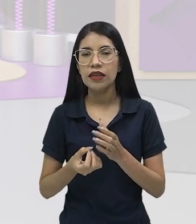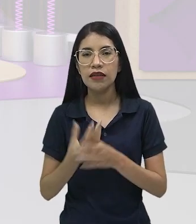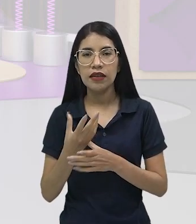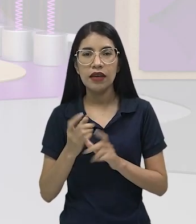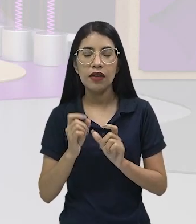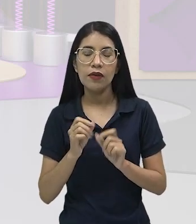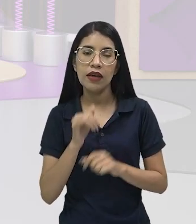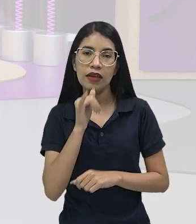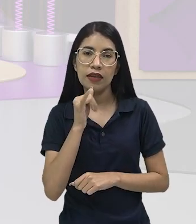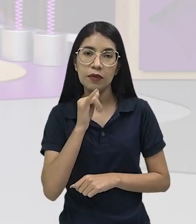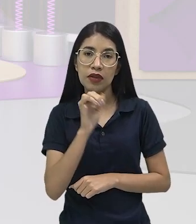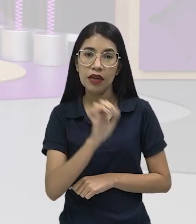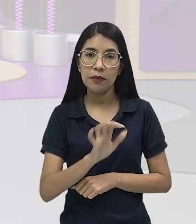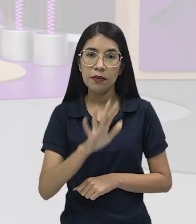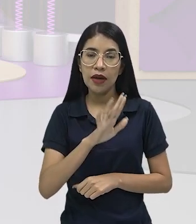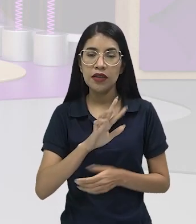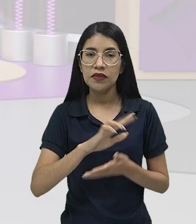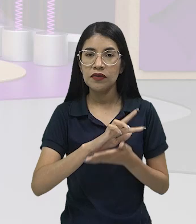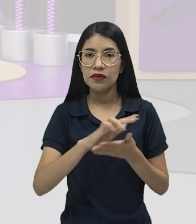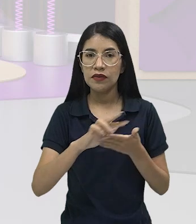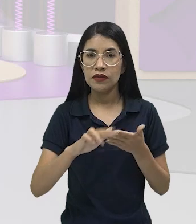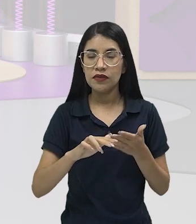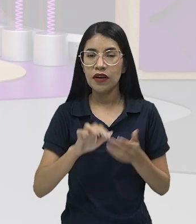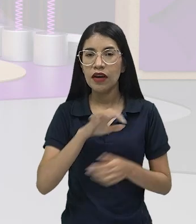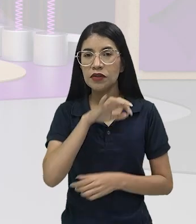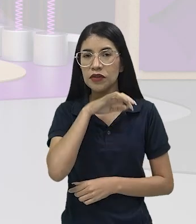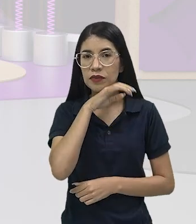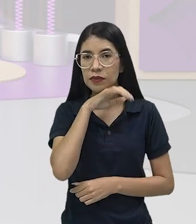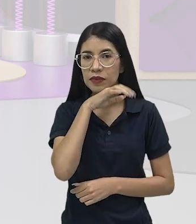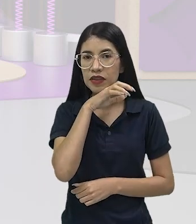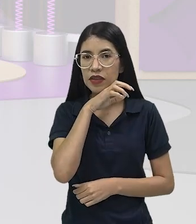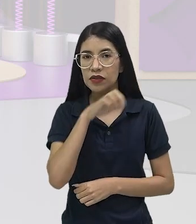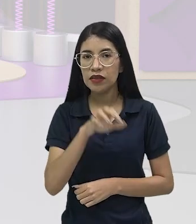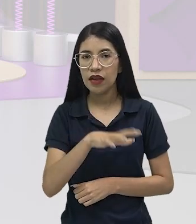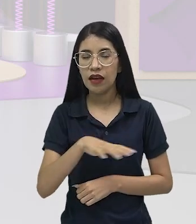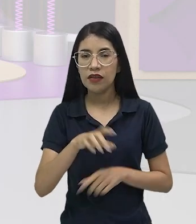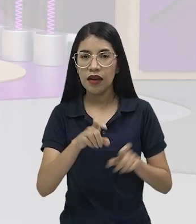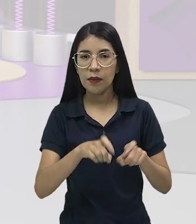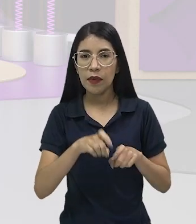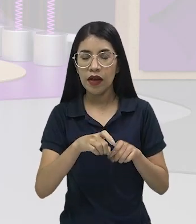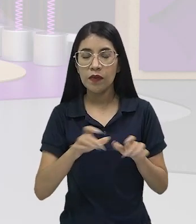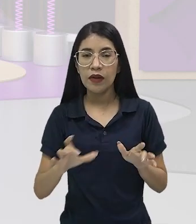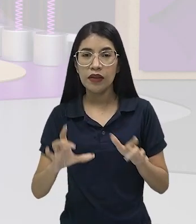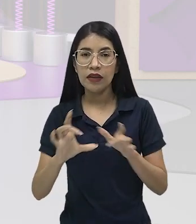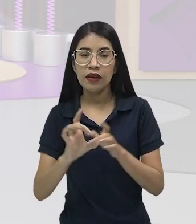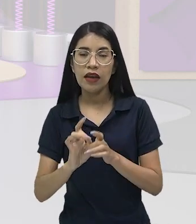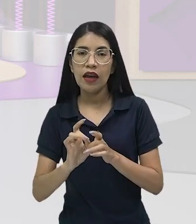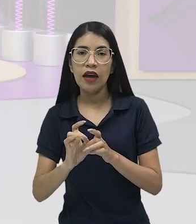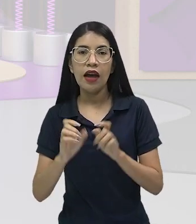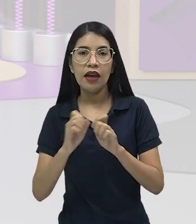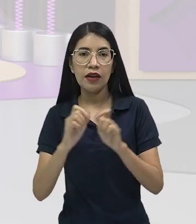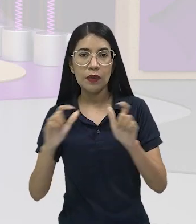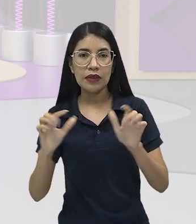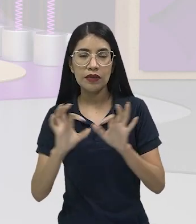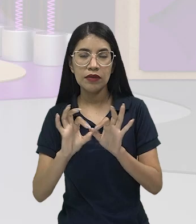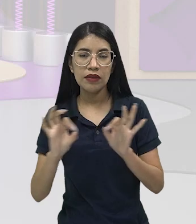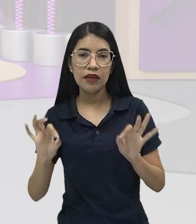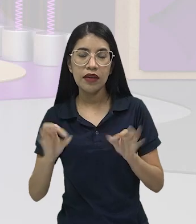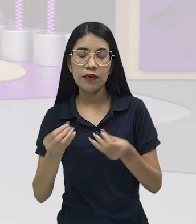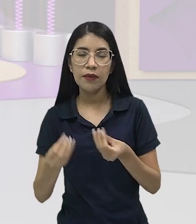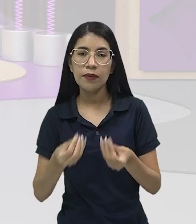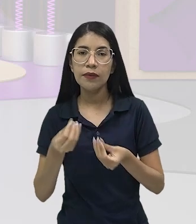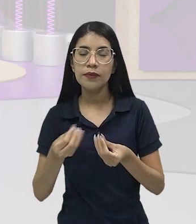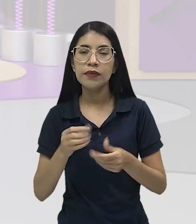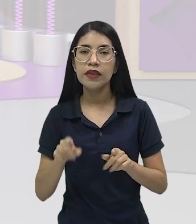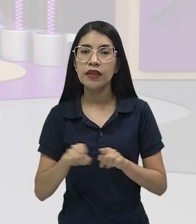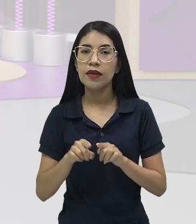dessa amostra de animais nessa fazenda e atrelar a equações lineares. e